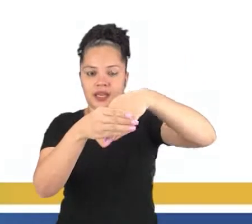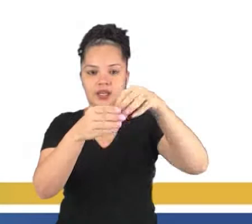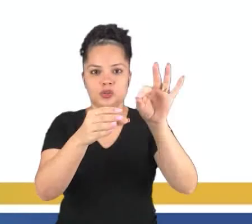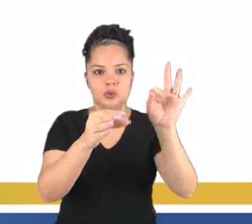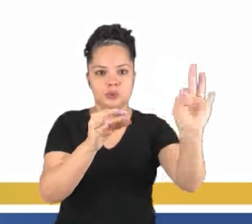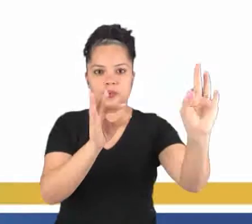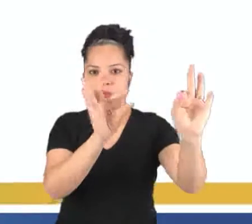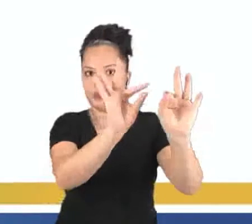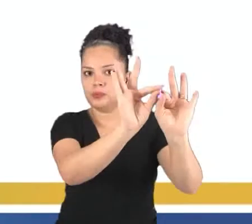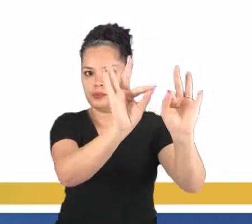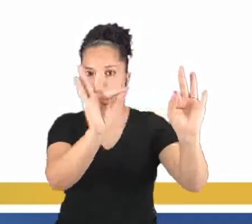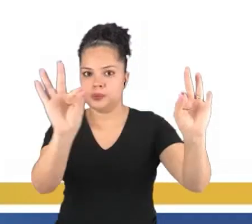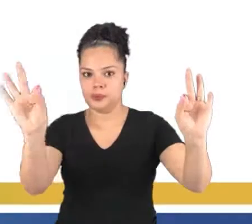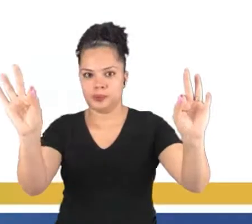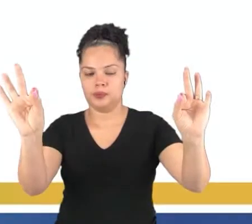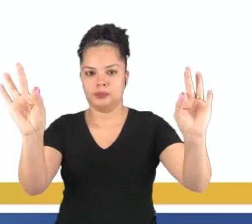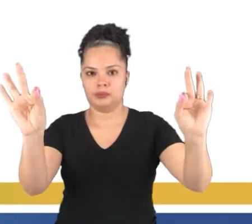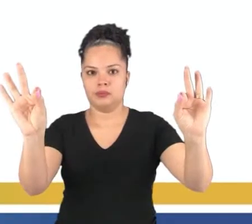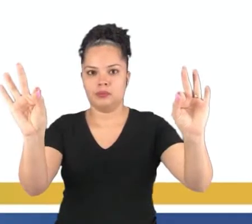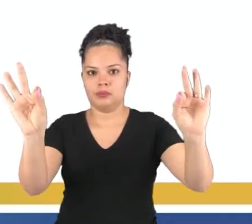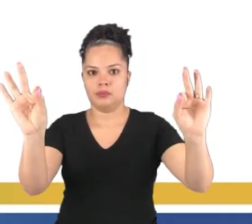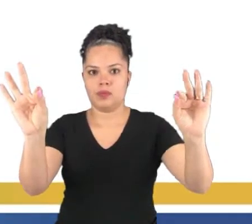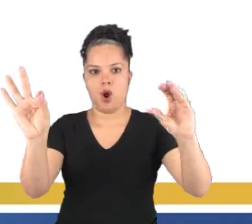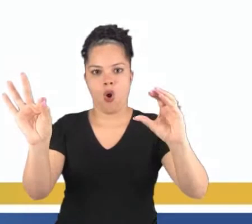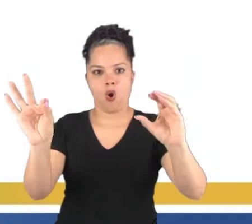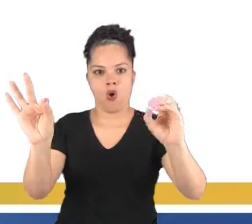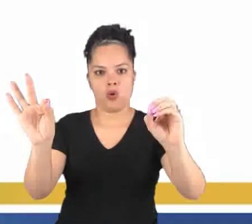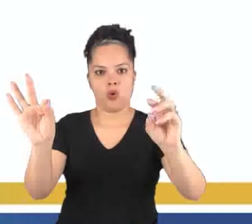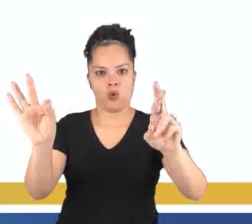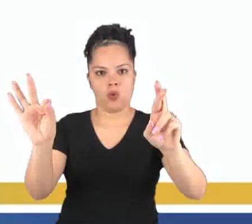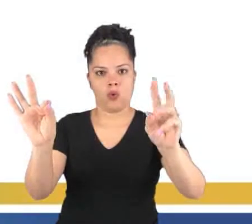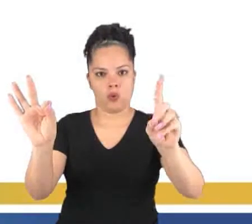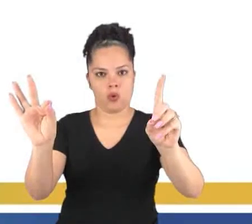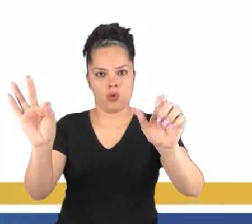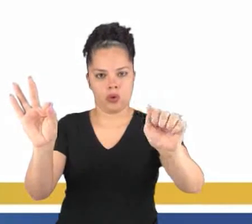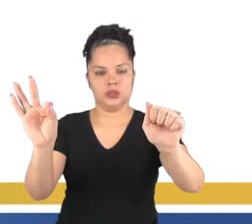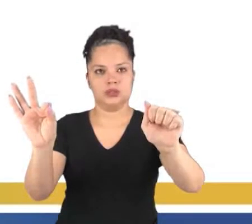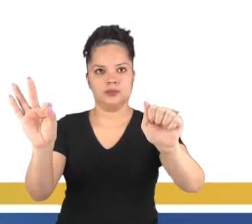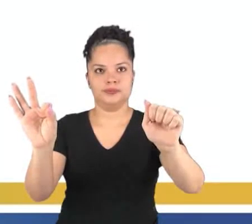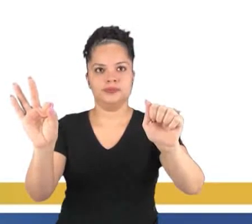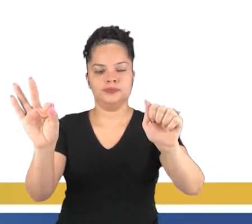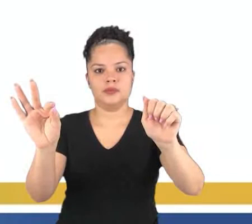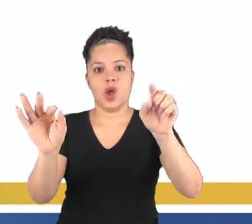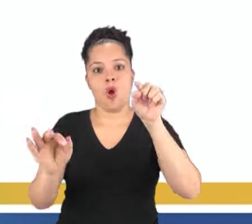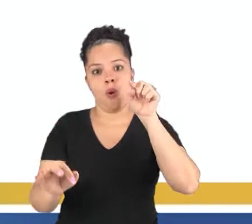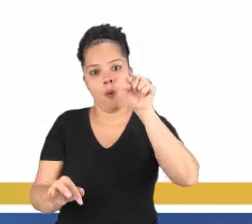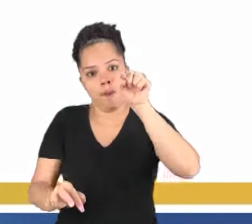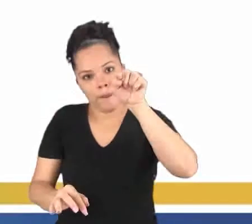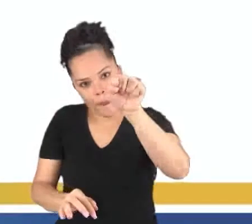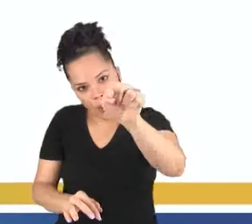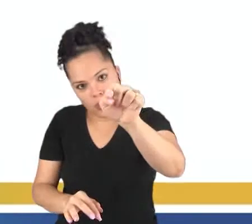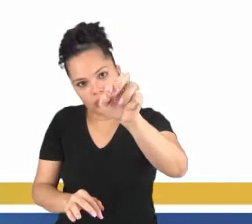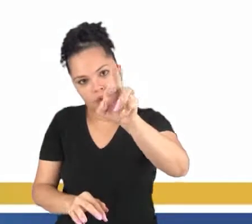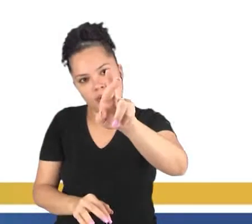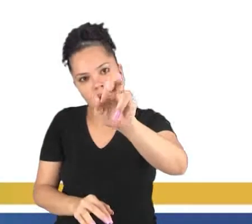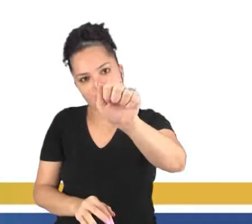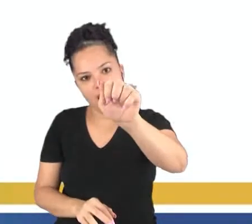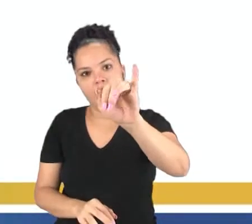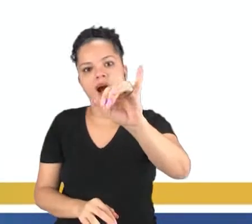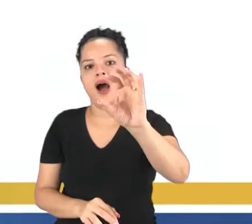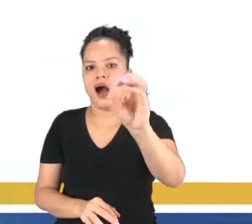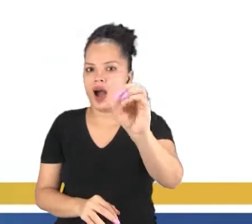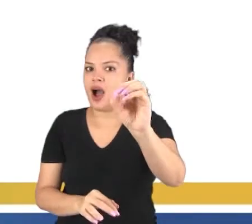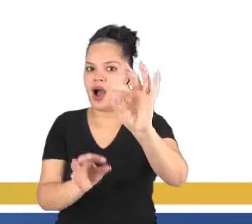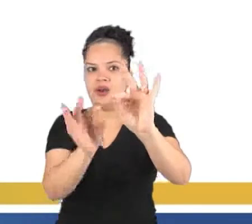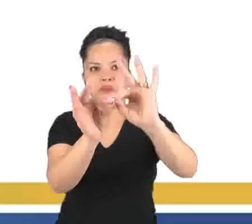uma circunferência. Então esse segmentozinho aí dentro do círculo seria uma corda. O raio é qualquer segmento de reta que tem